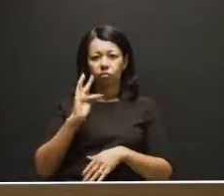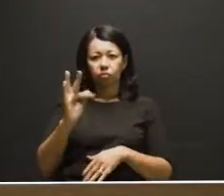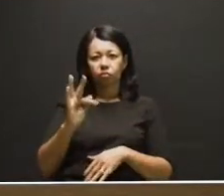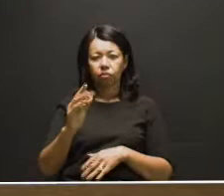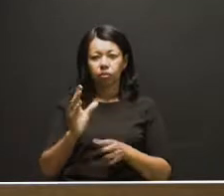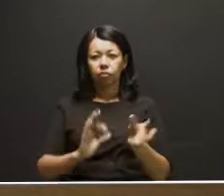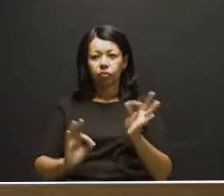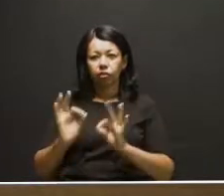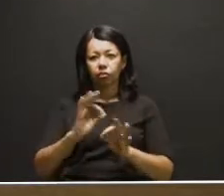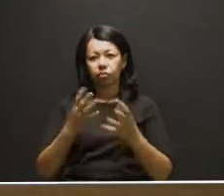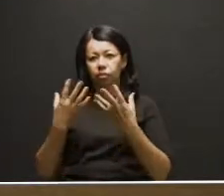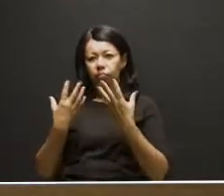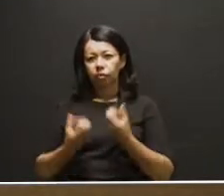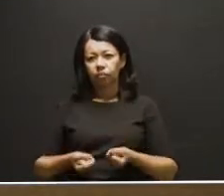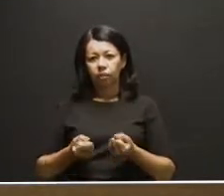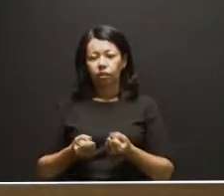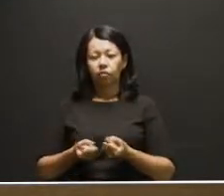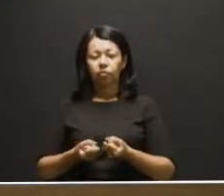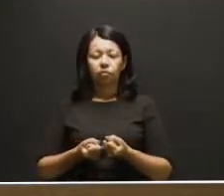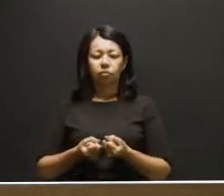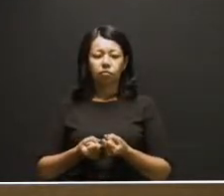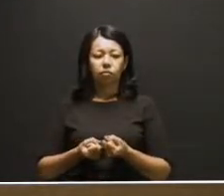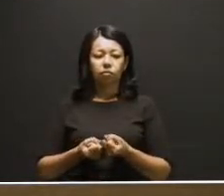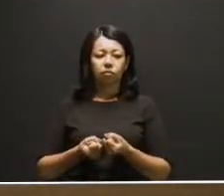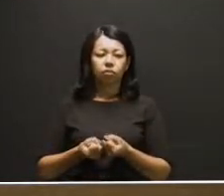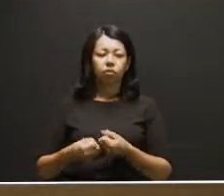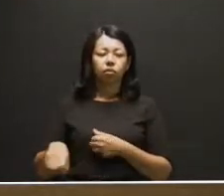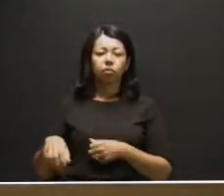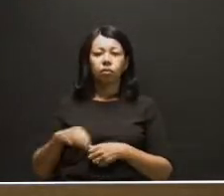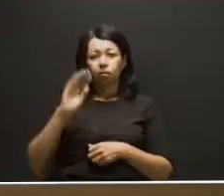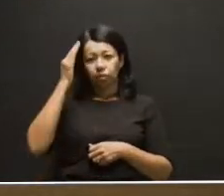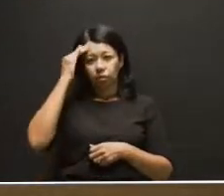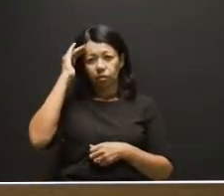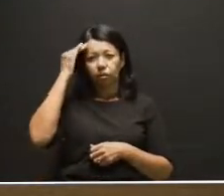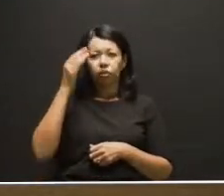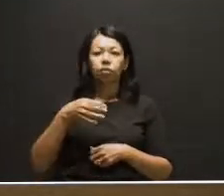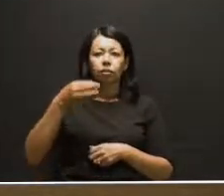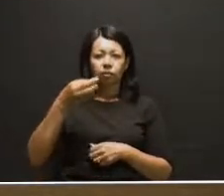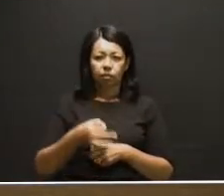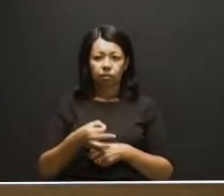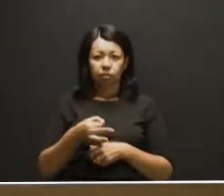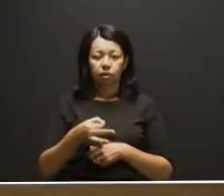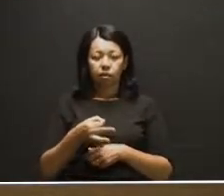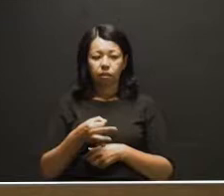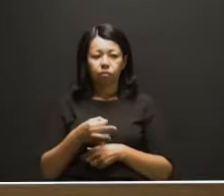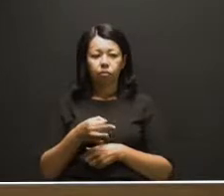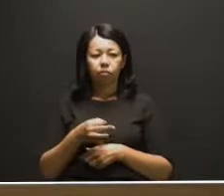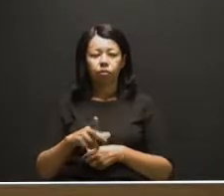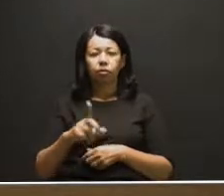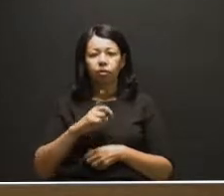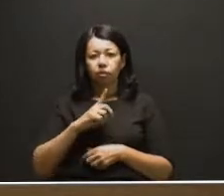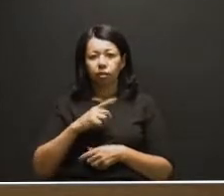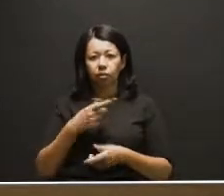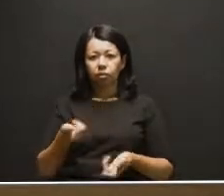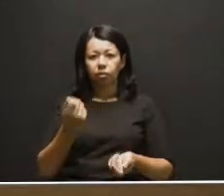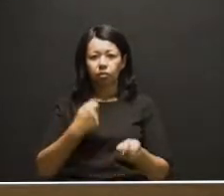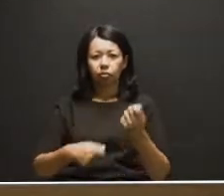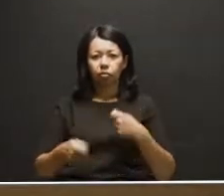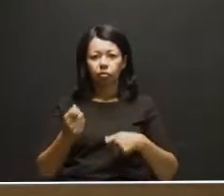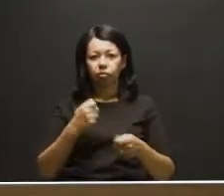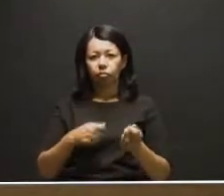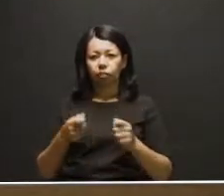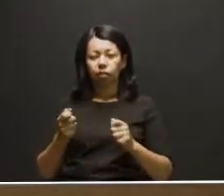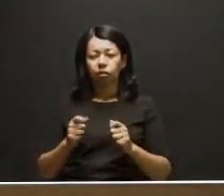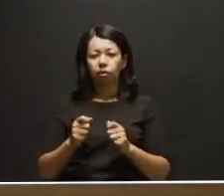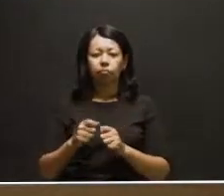projeto for aprovado e for levado em consideração e regulamentado bem regulamentado a gente tem uma economia muito grande ao